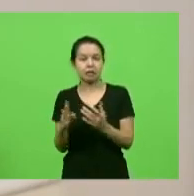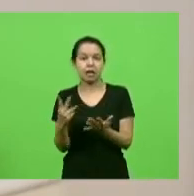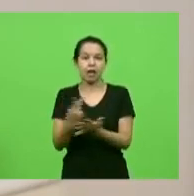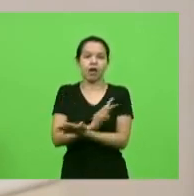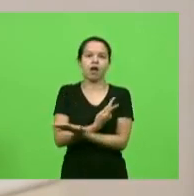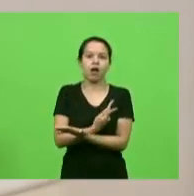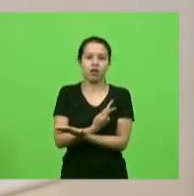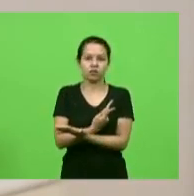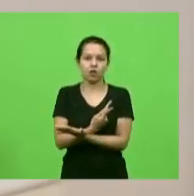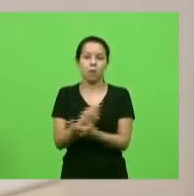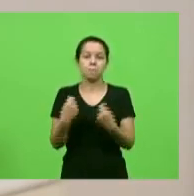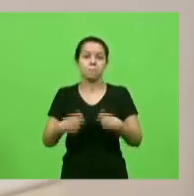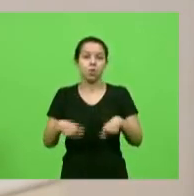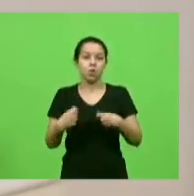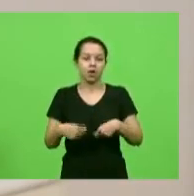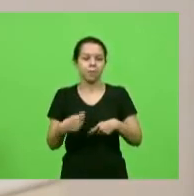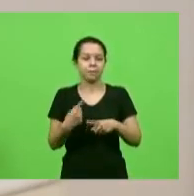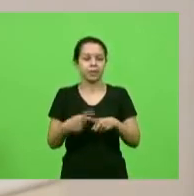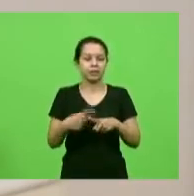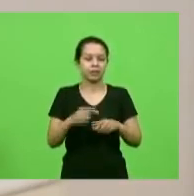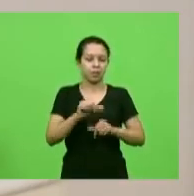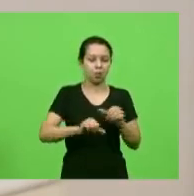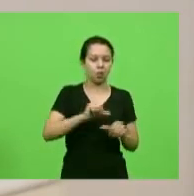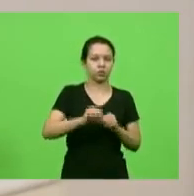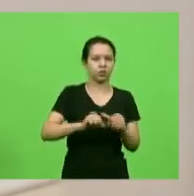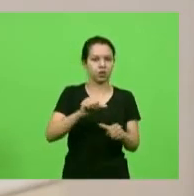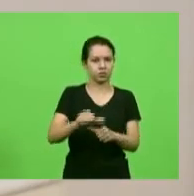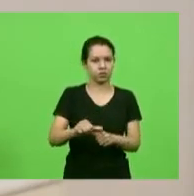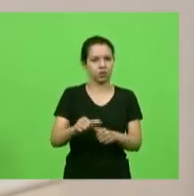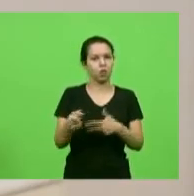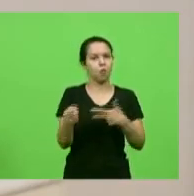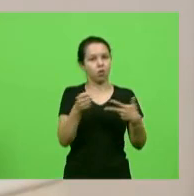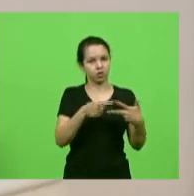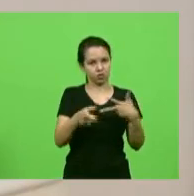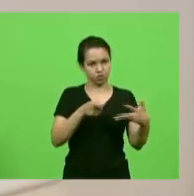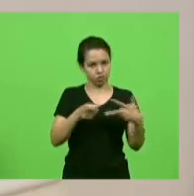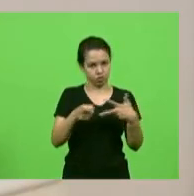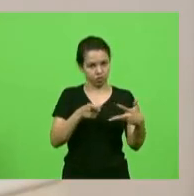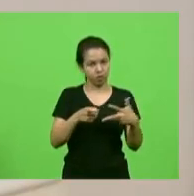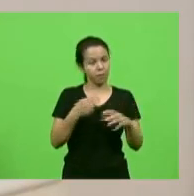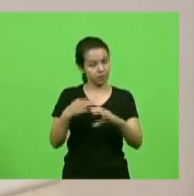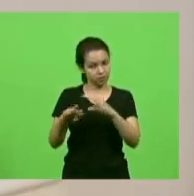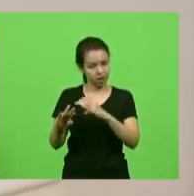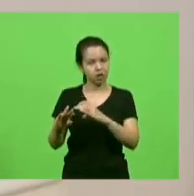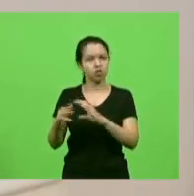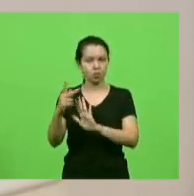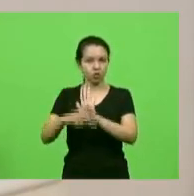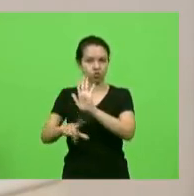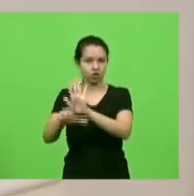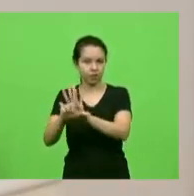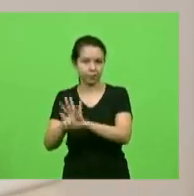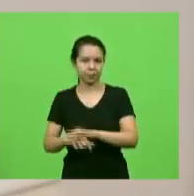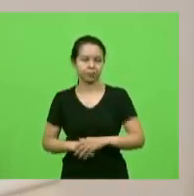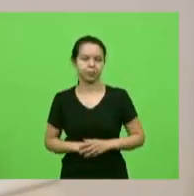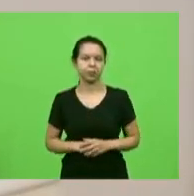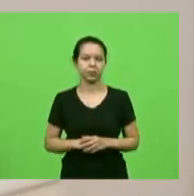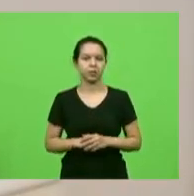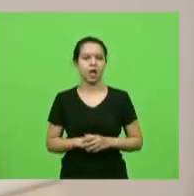de ajustes por parte do Poder Executivo, ou seja, a mensagem que encaminhava o projeto de lei. A despeito do motivo